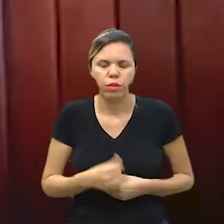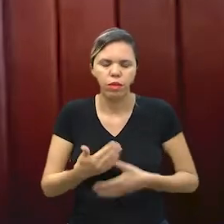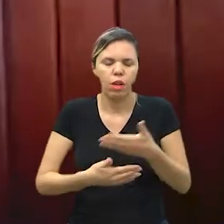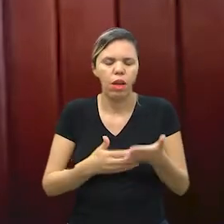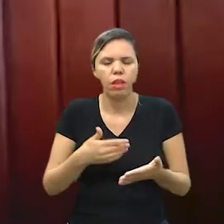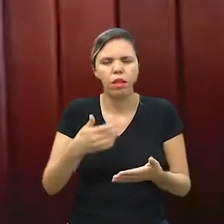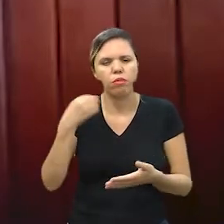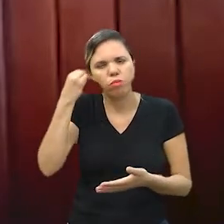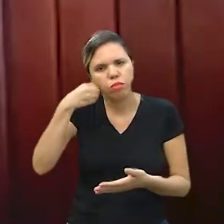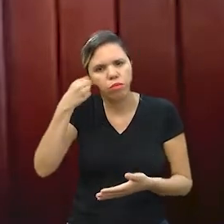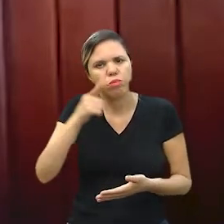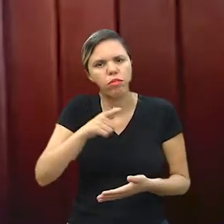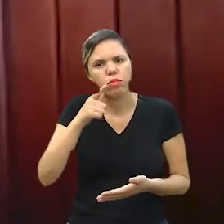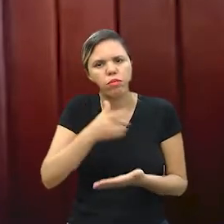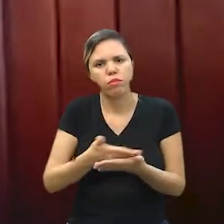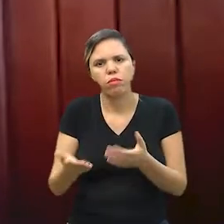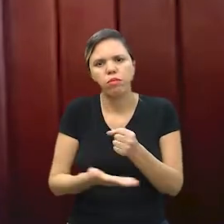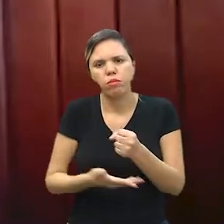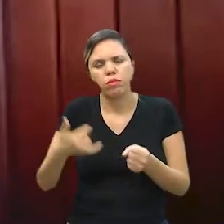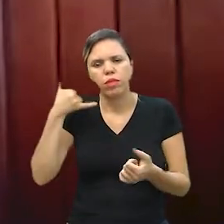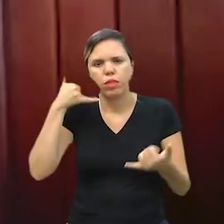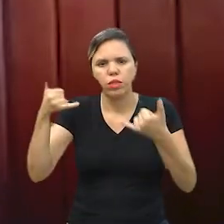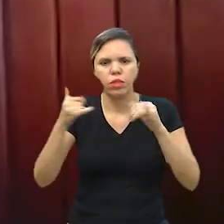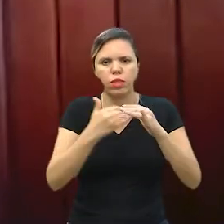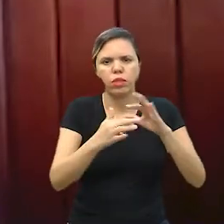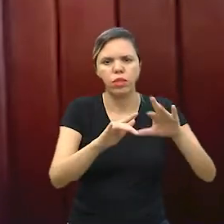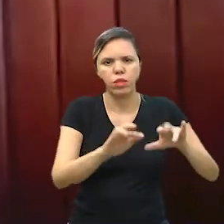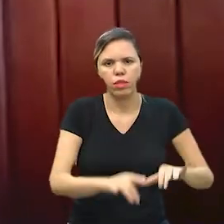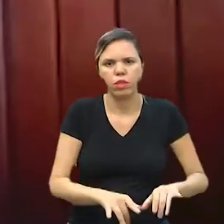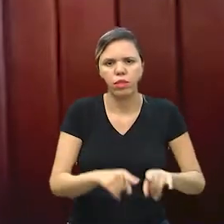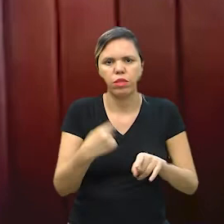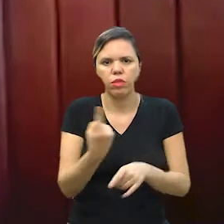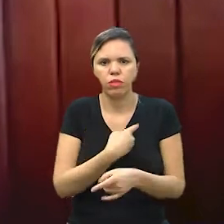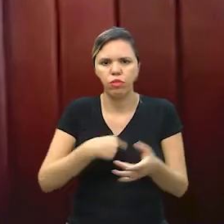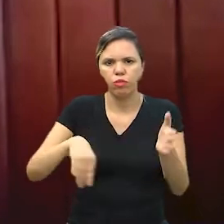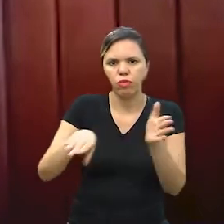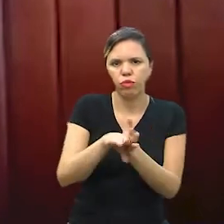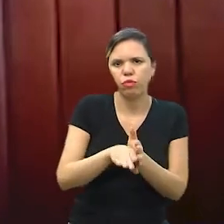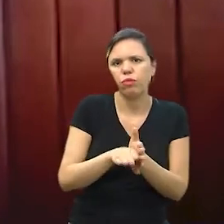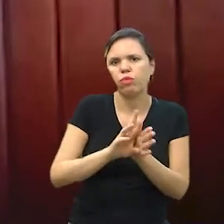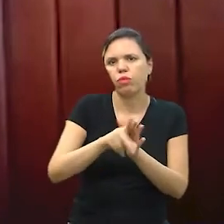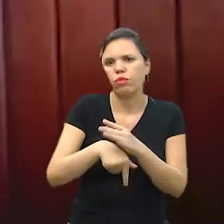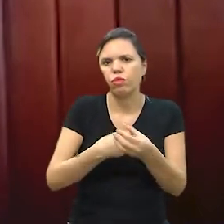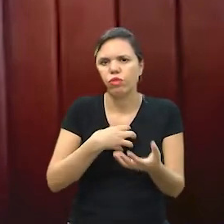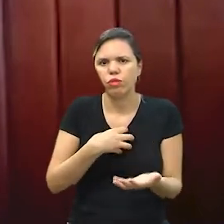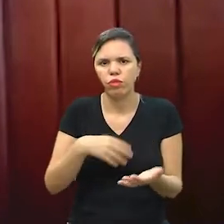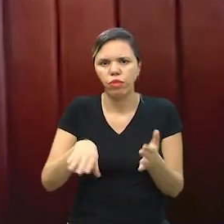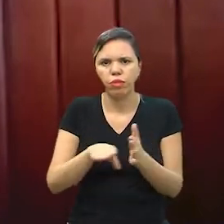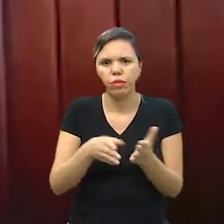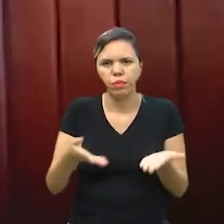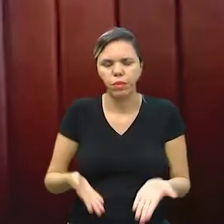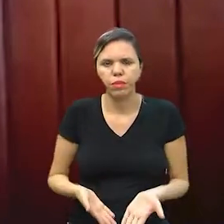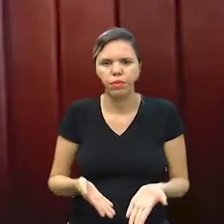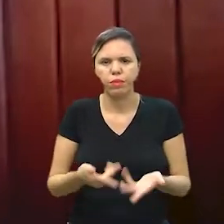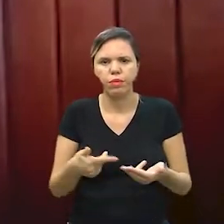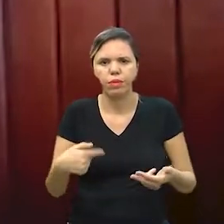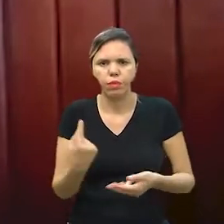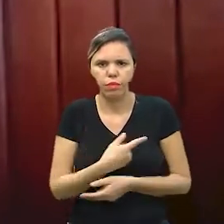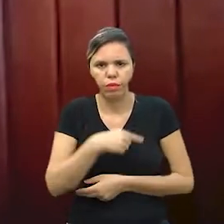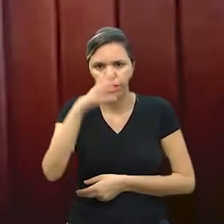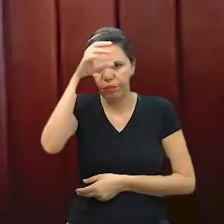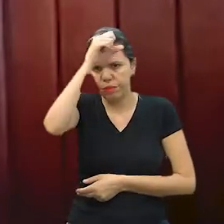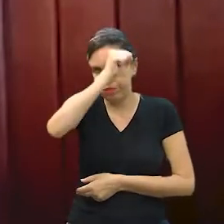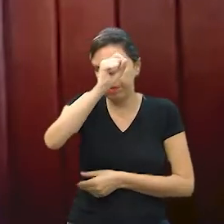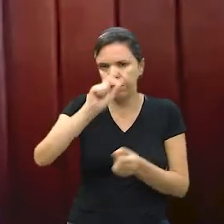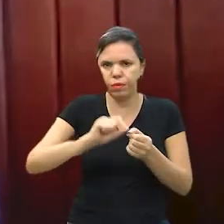processo. Na época era tudo por telefone, e-mail, fax, né? Então chegava a pedido de várias formas. Mas foi algo que nós